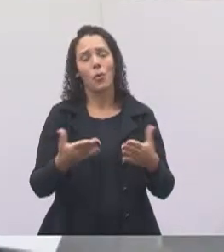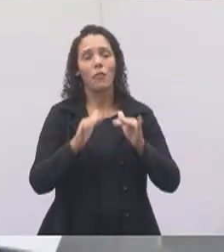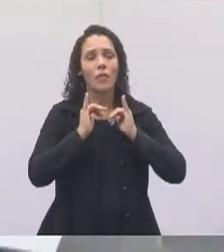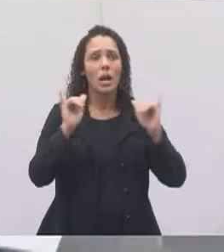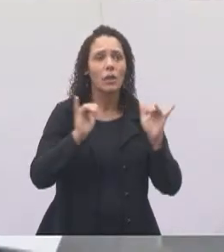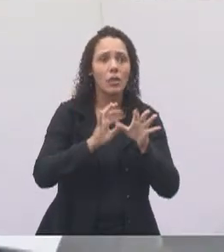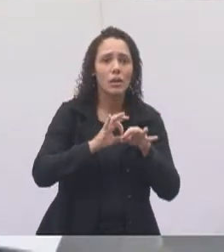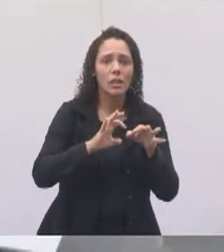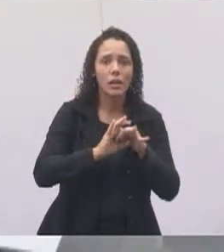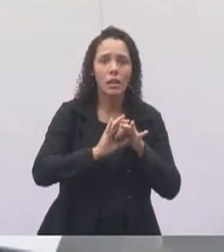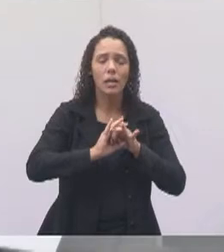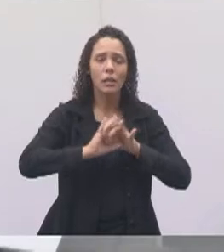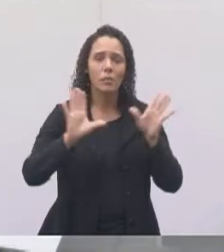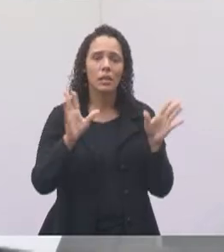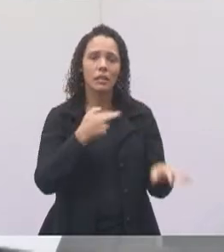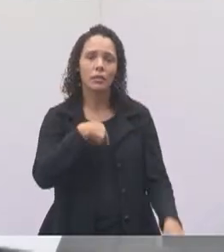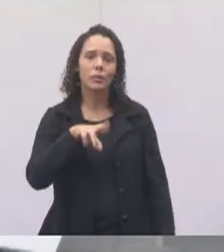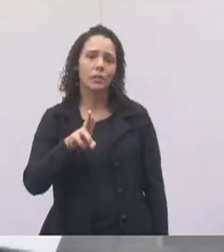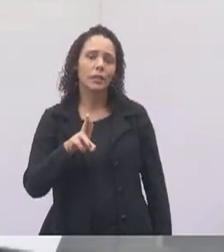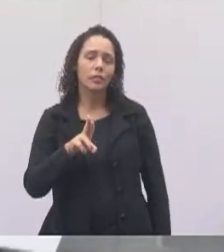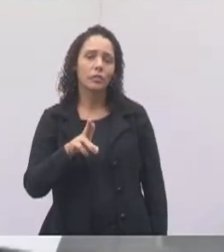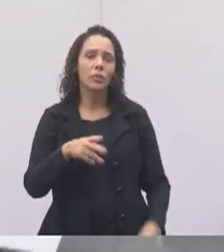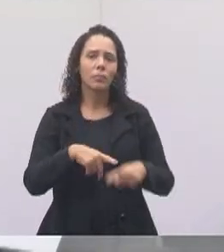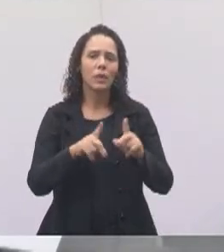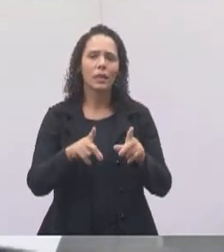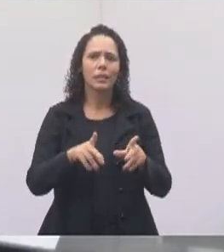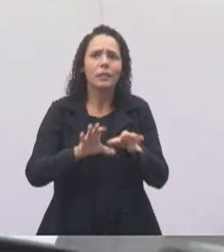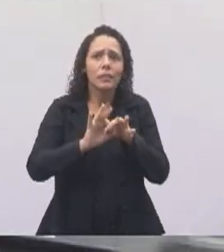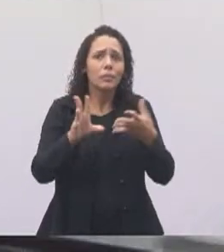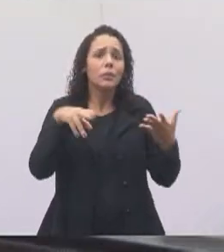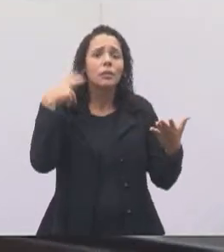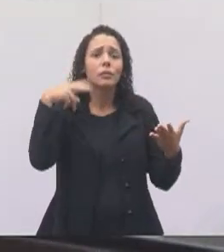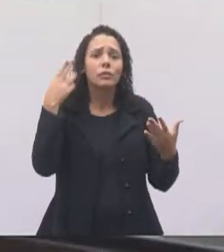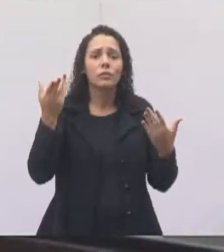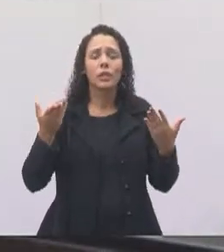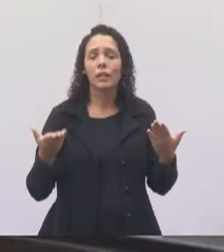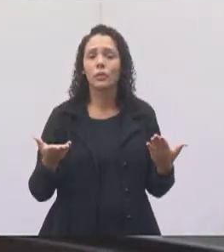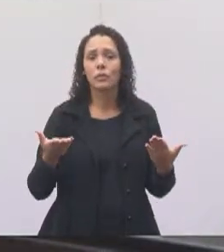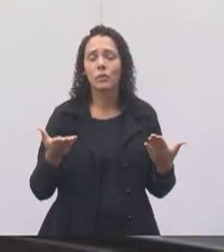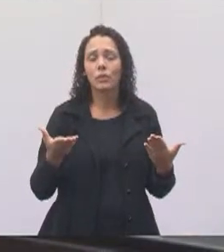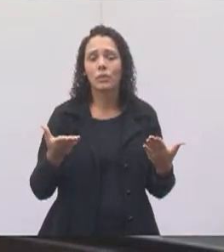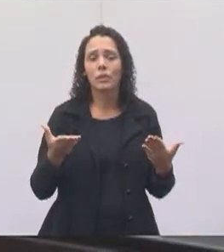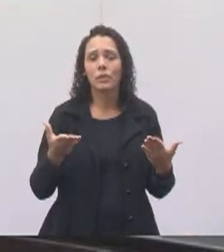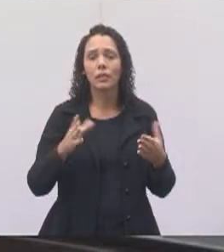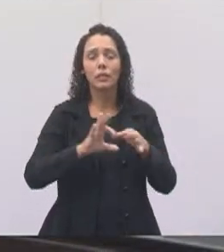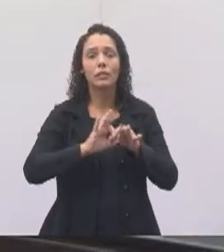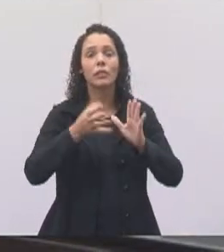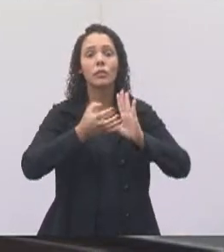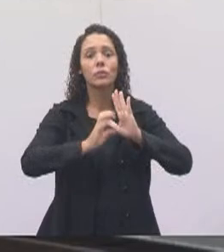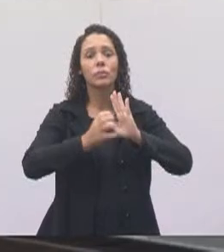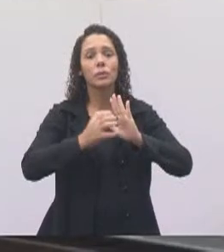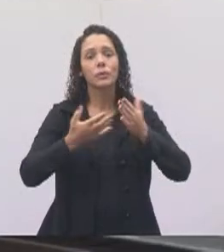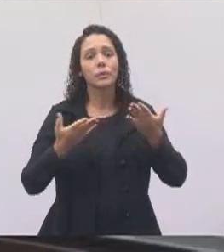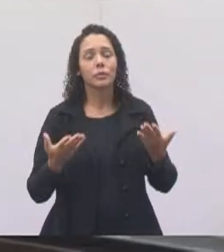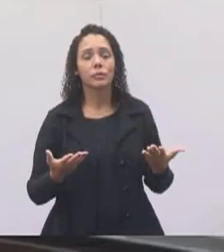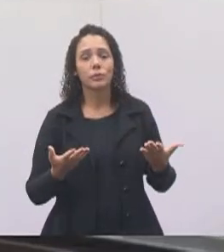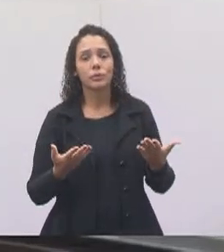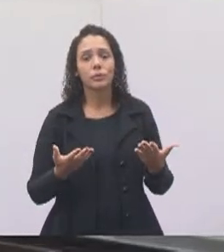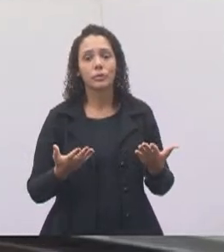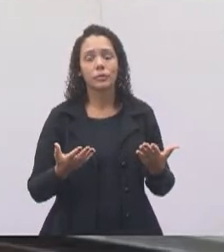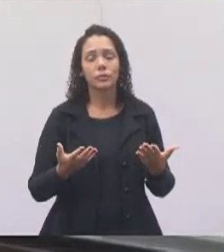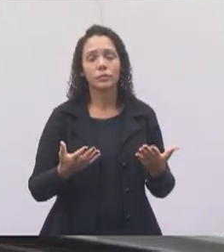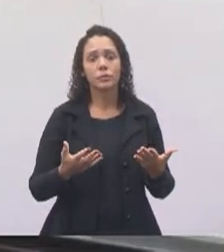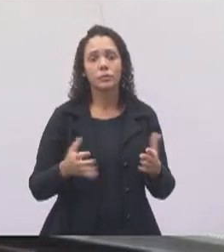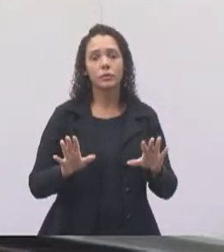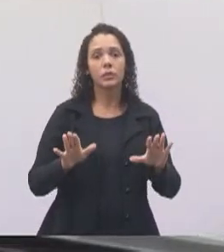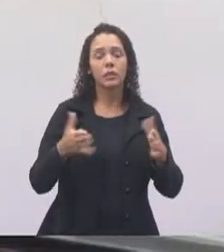liberdade religiosa, mas pouco se falou da liberdade do vereador, da liberdade parlamentar. Então, Montesquieu, quando